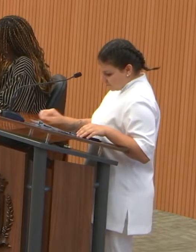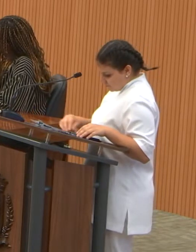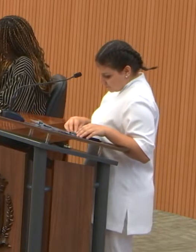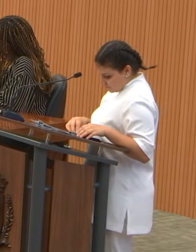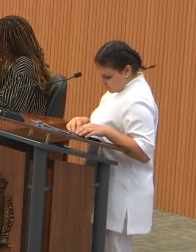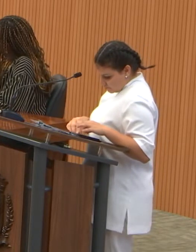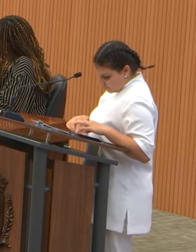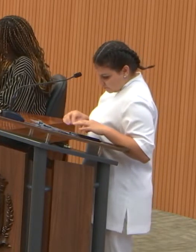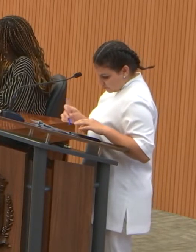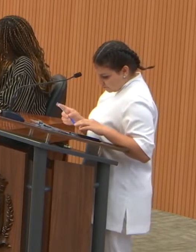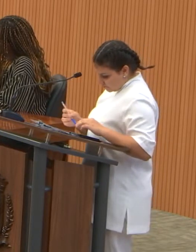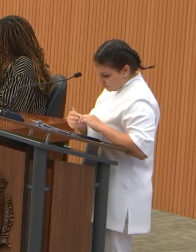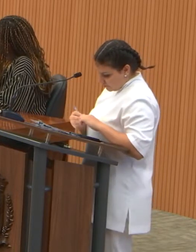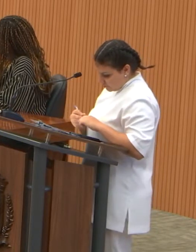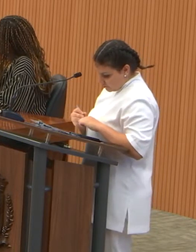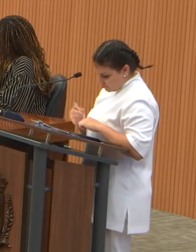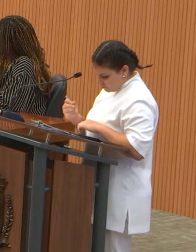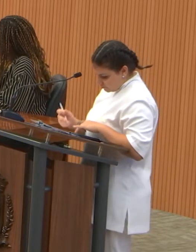Tá ligado?